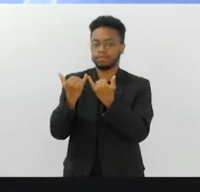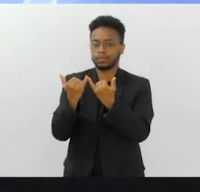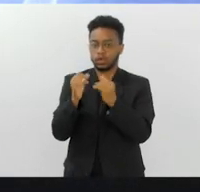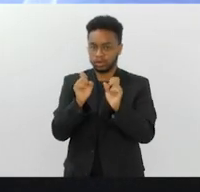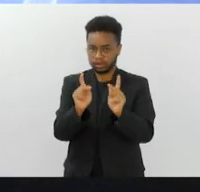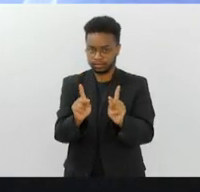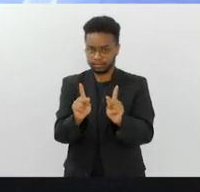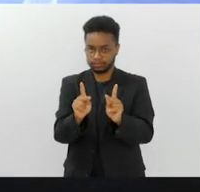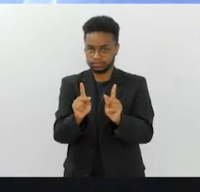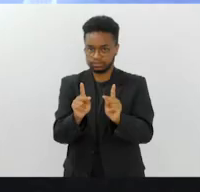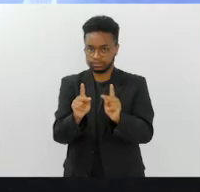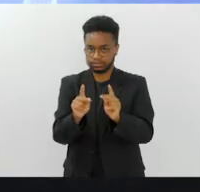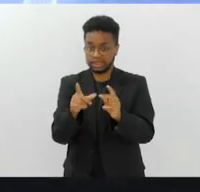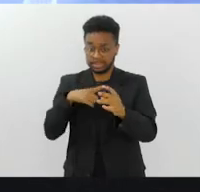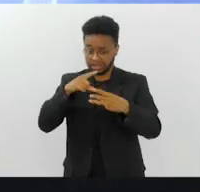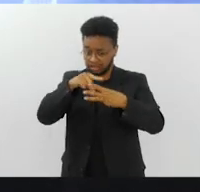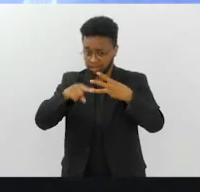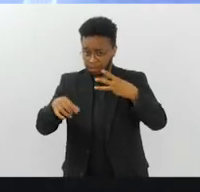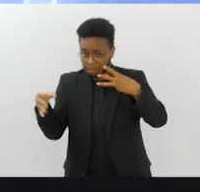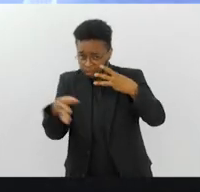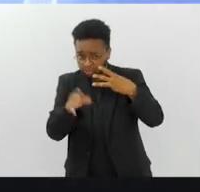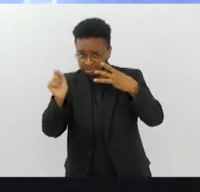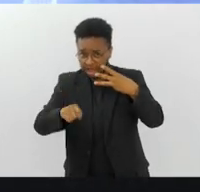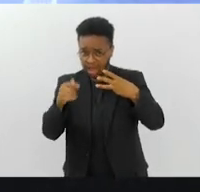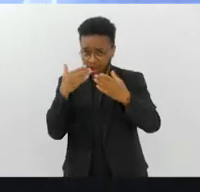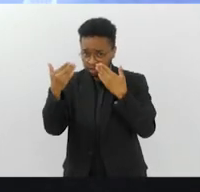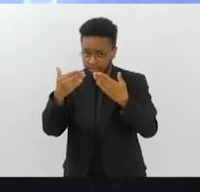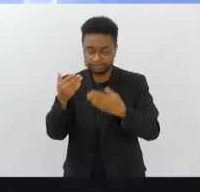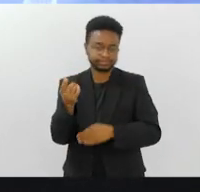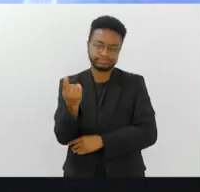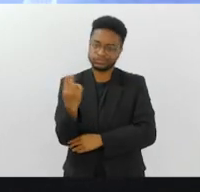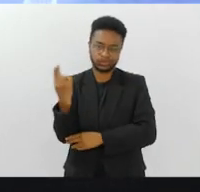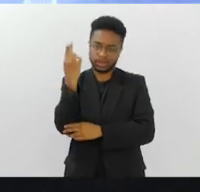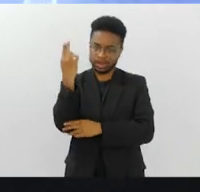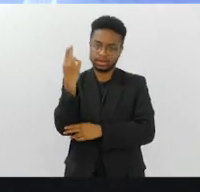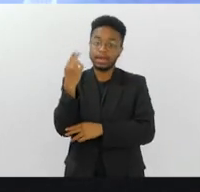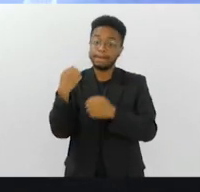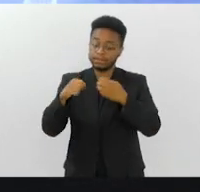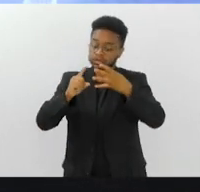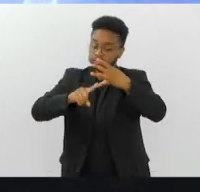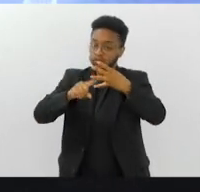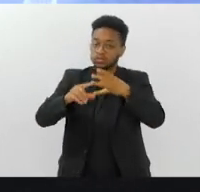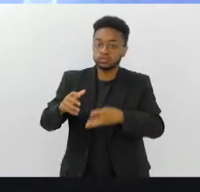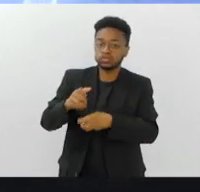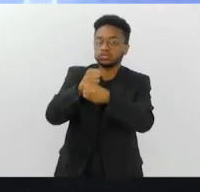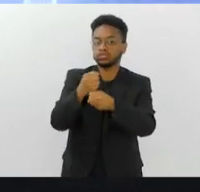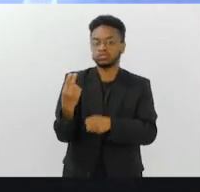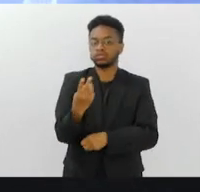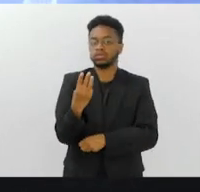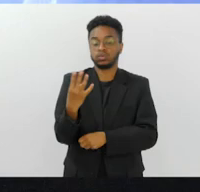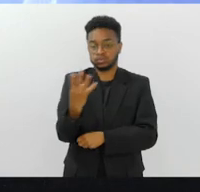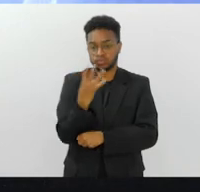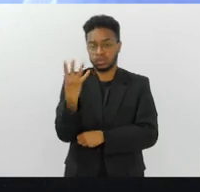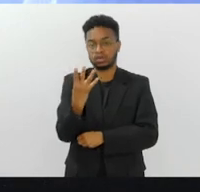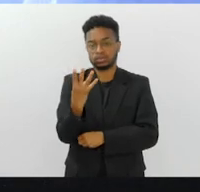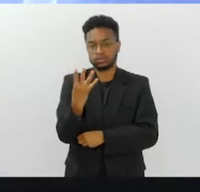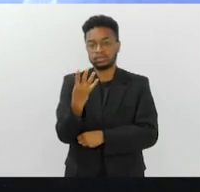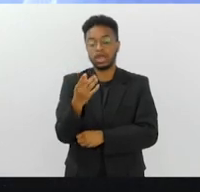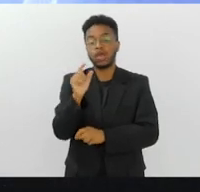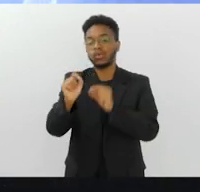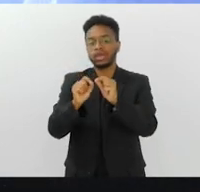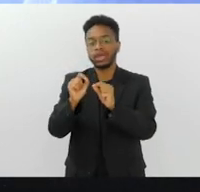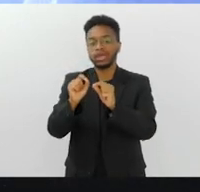Ok ainda se só tiver isso ele não é reconhecimento facial eu preciso ter o último passo que é a identificação